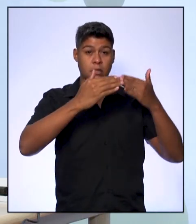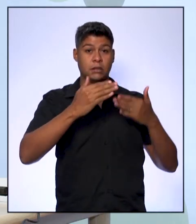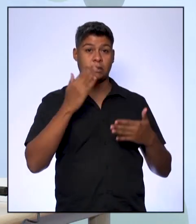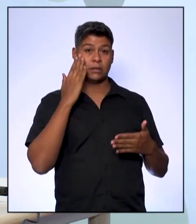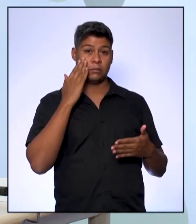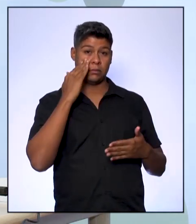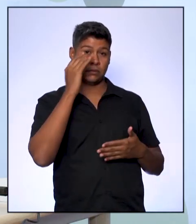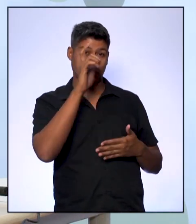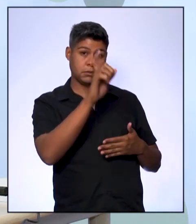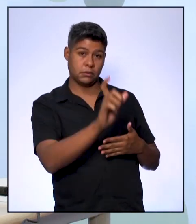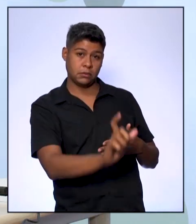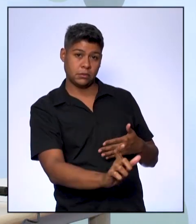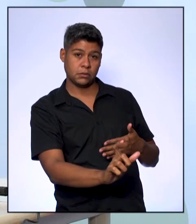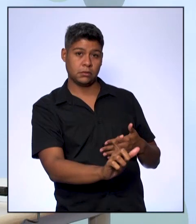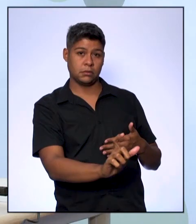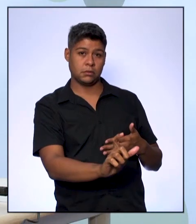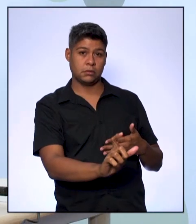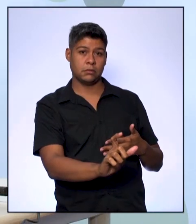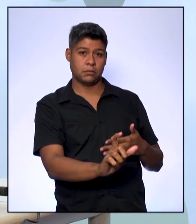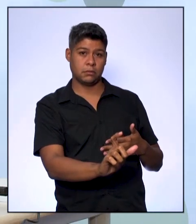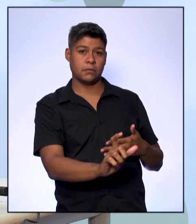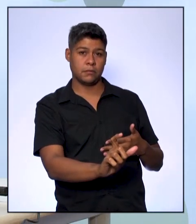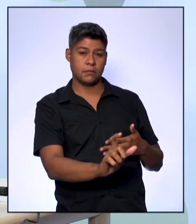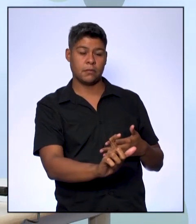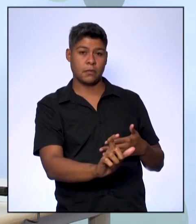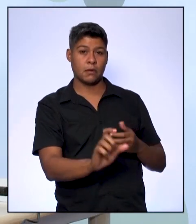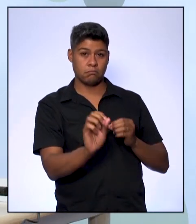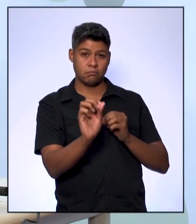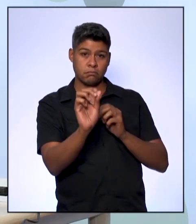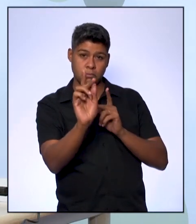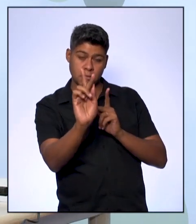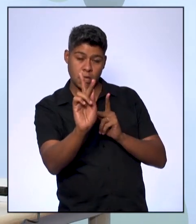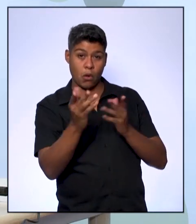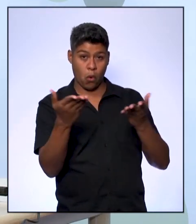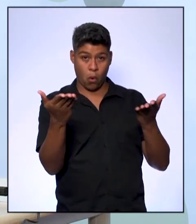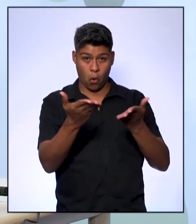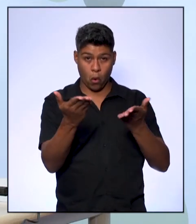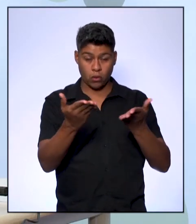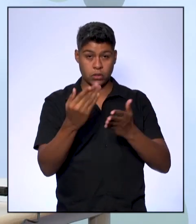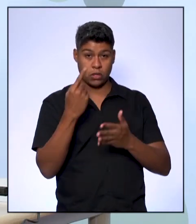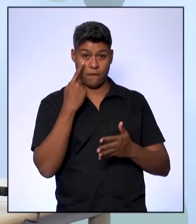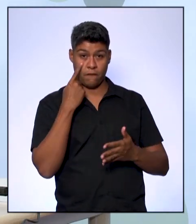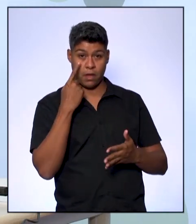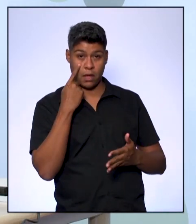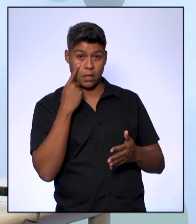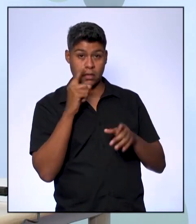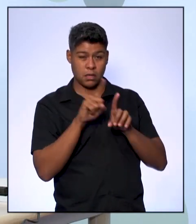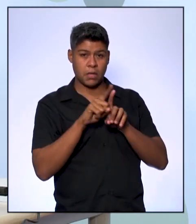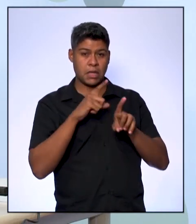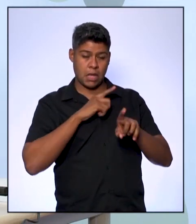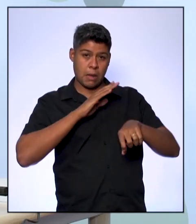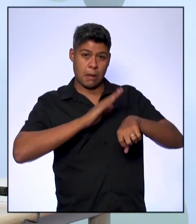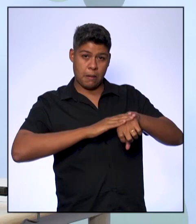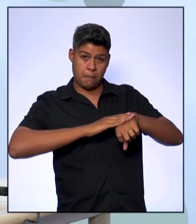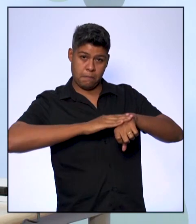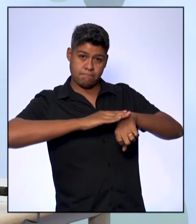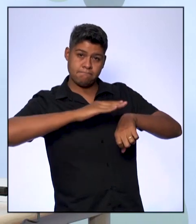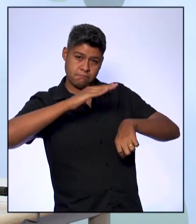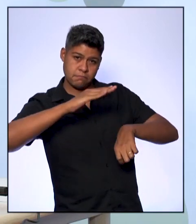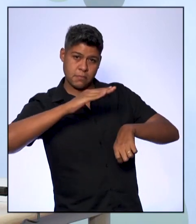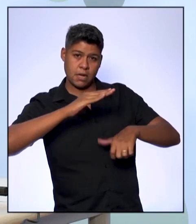morrendo tá então pessoal era isso hoje que a gente tinha que ver a eu acho que tem mais uma